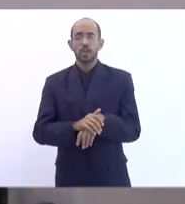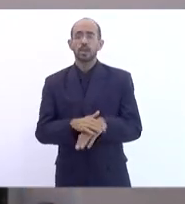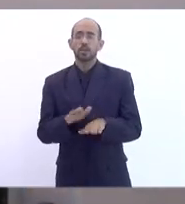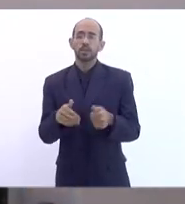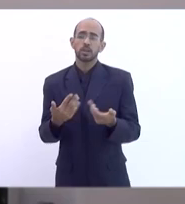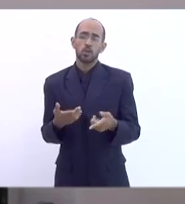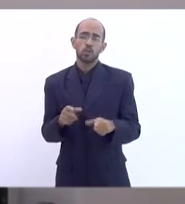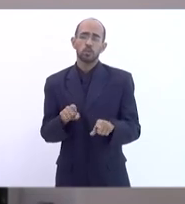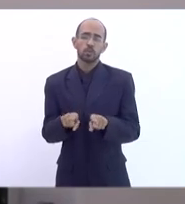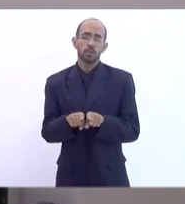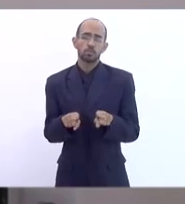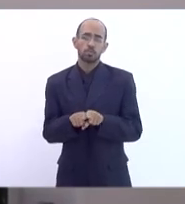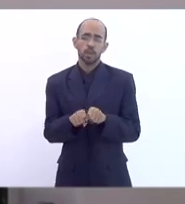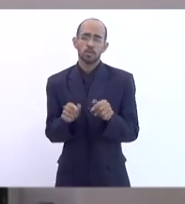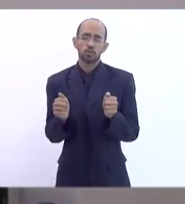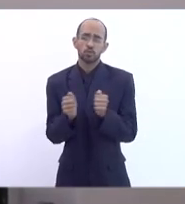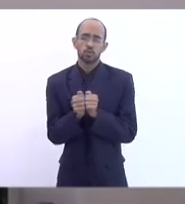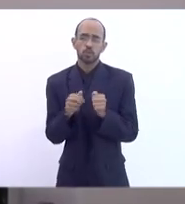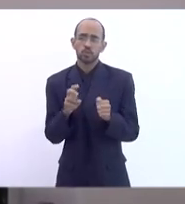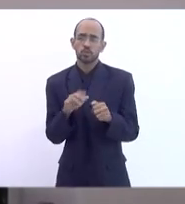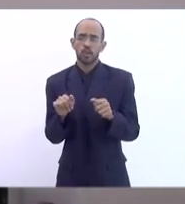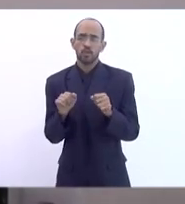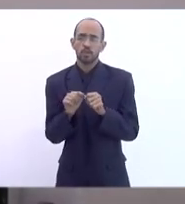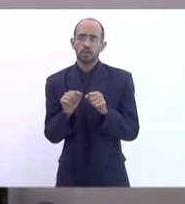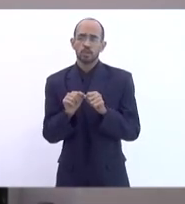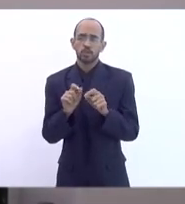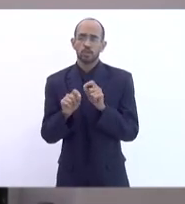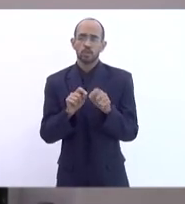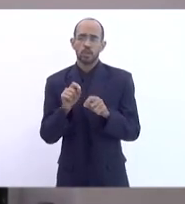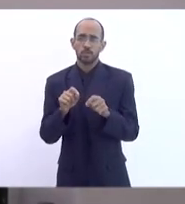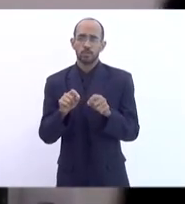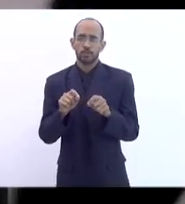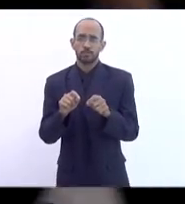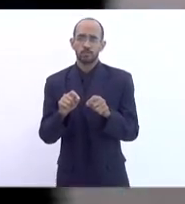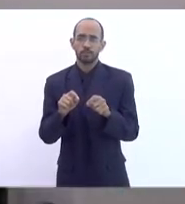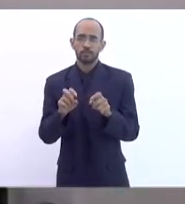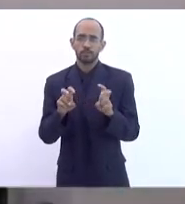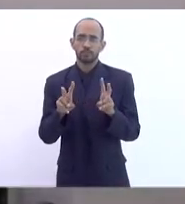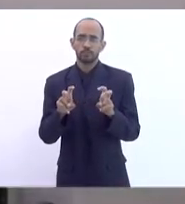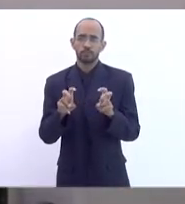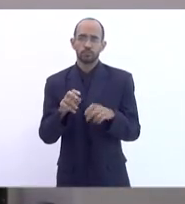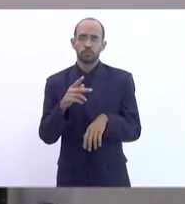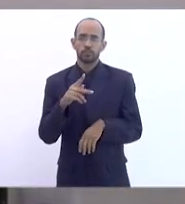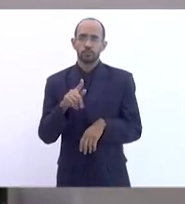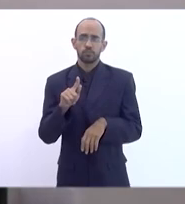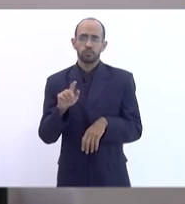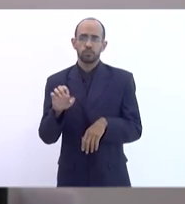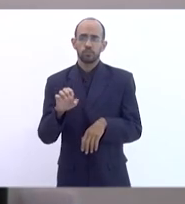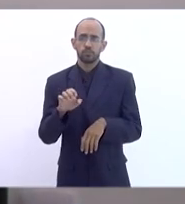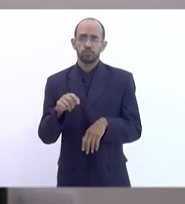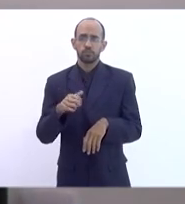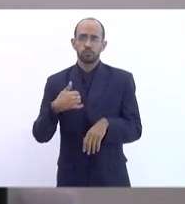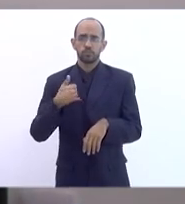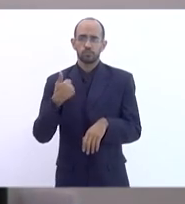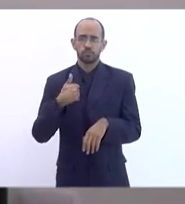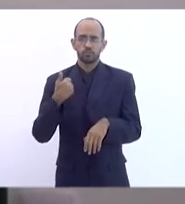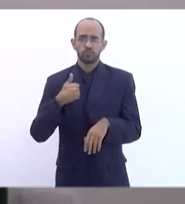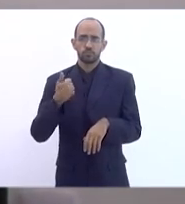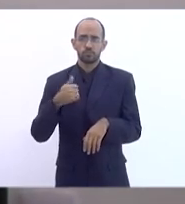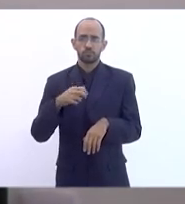mesma forma nós encaminharemos no que diz respeito à hoje na questão da idade